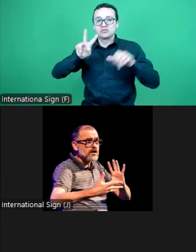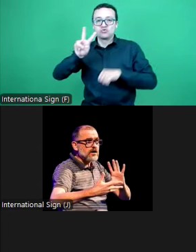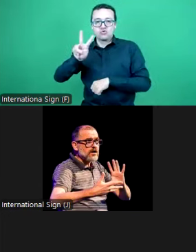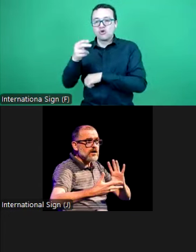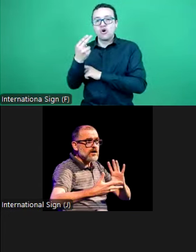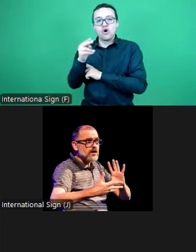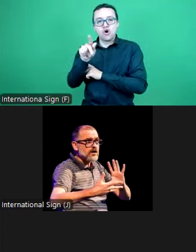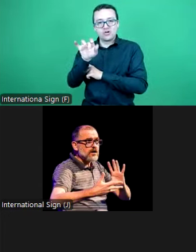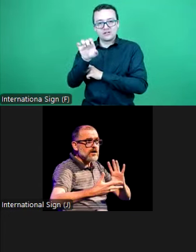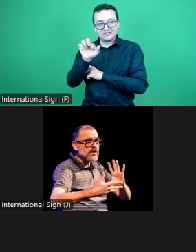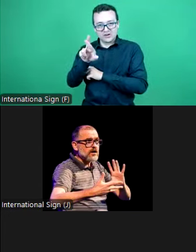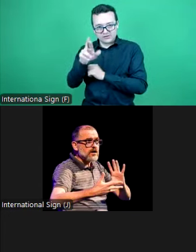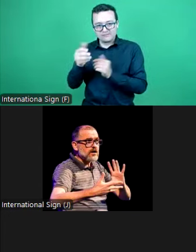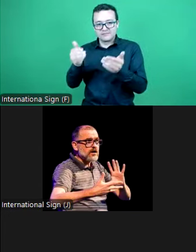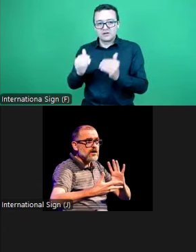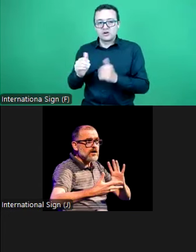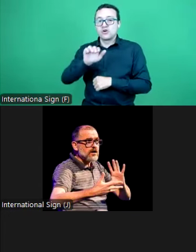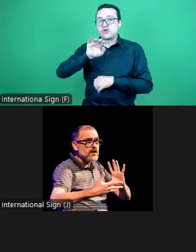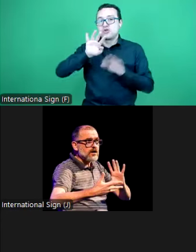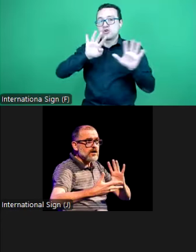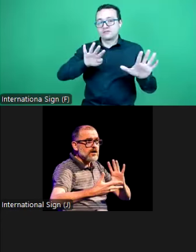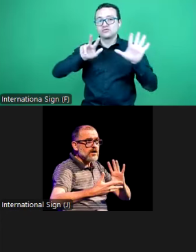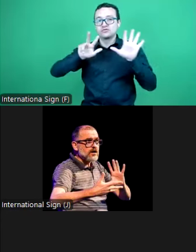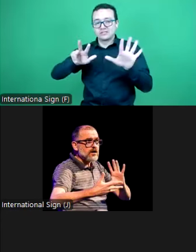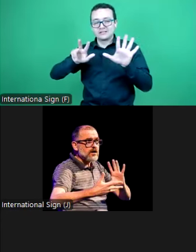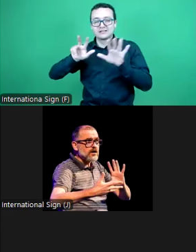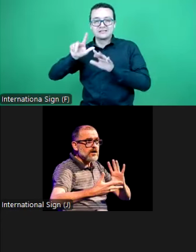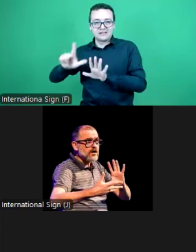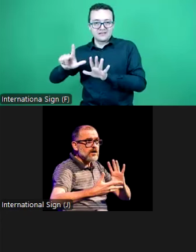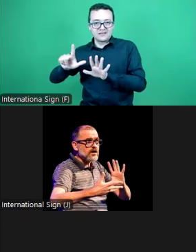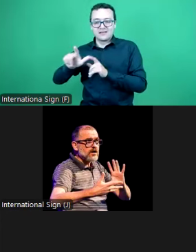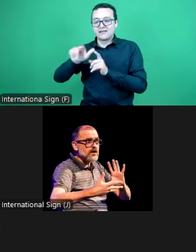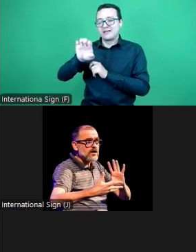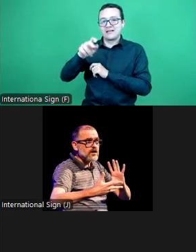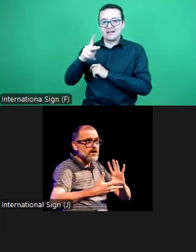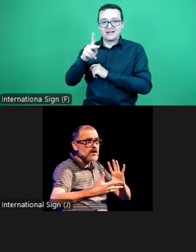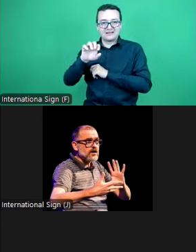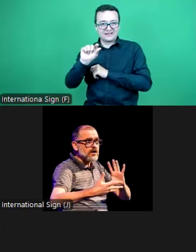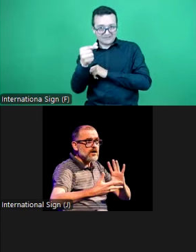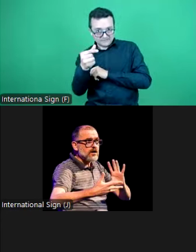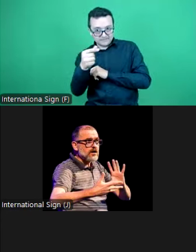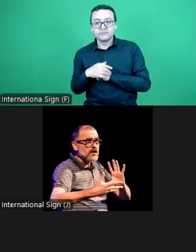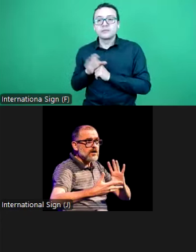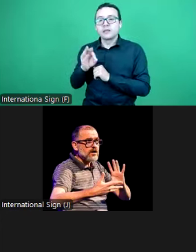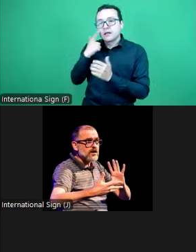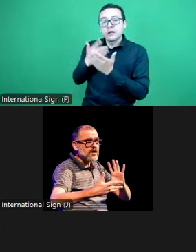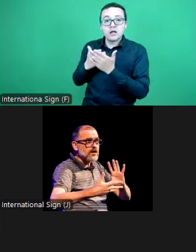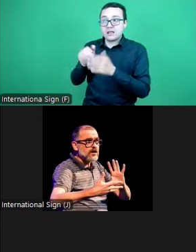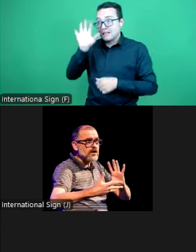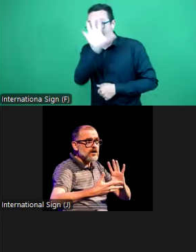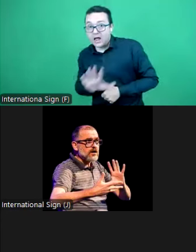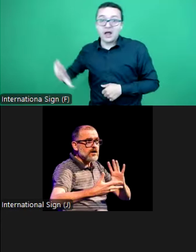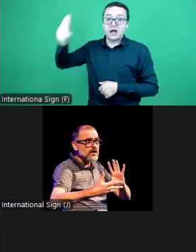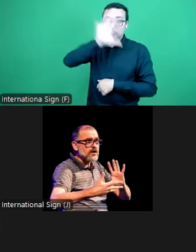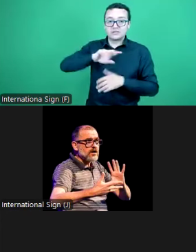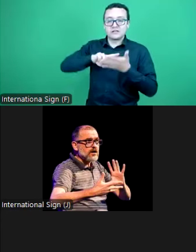fizemos com que tudo seja padronizado e todos os equipamentos foram distribuídos ao nível